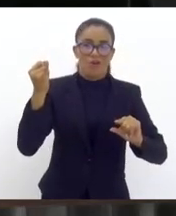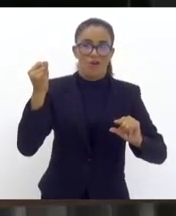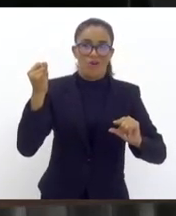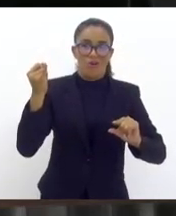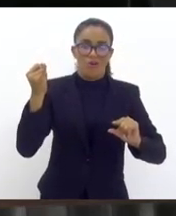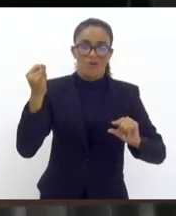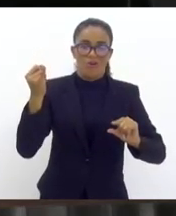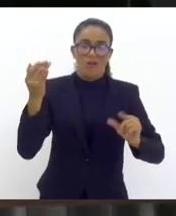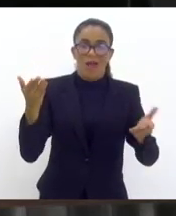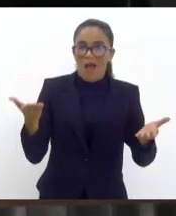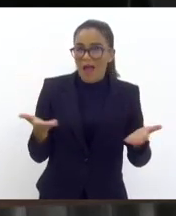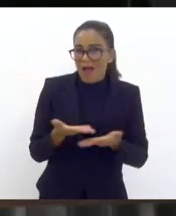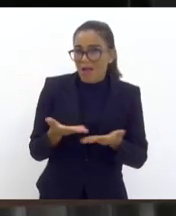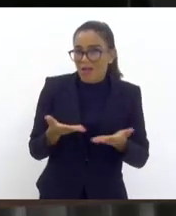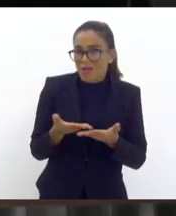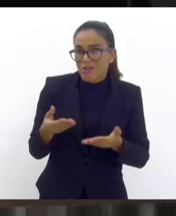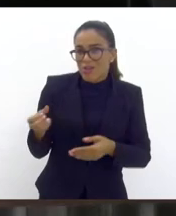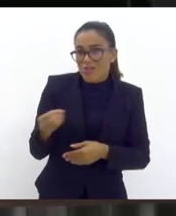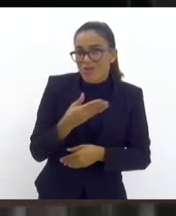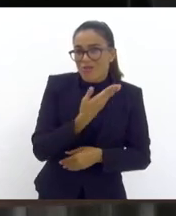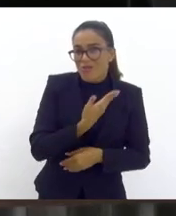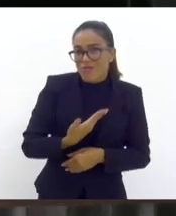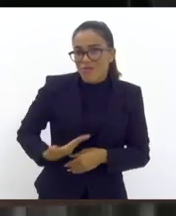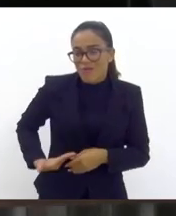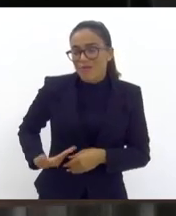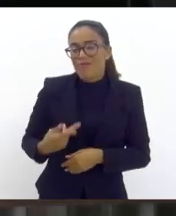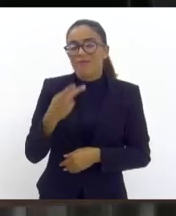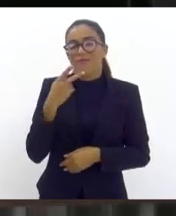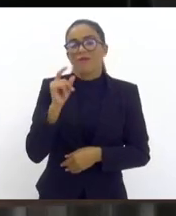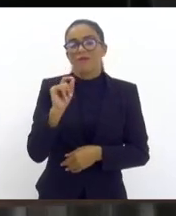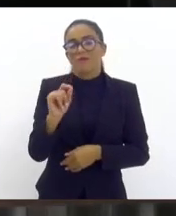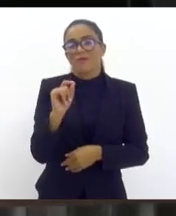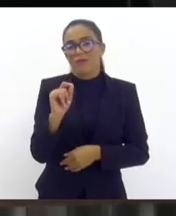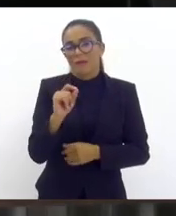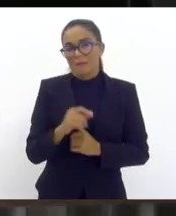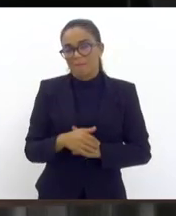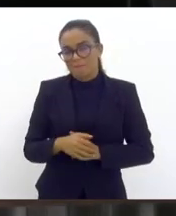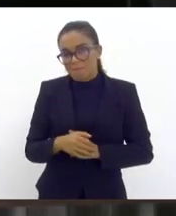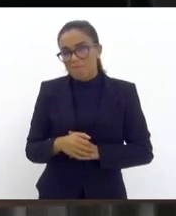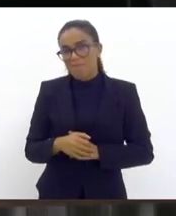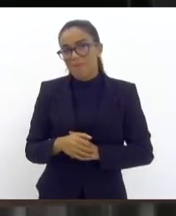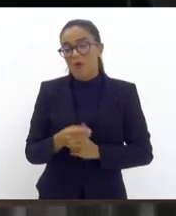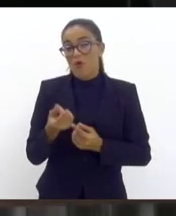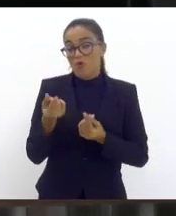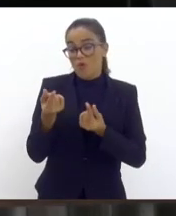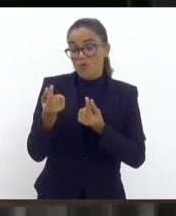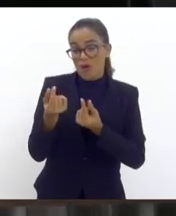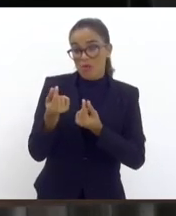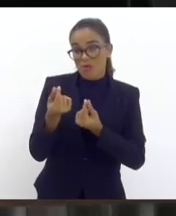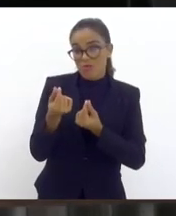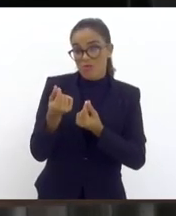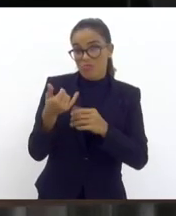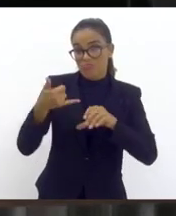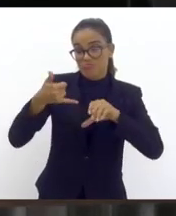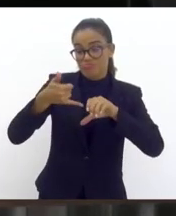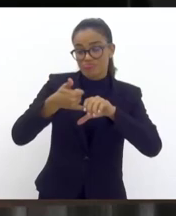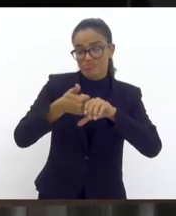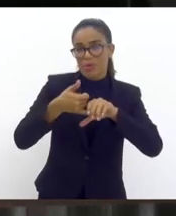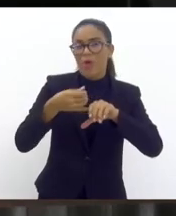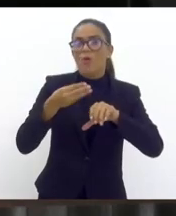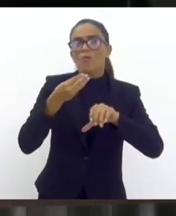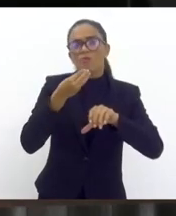o atual governo Alega que sem a medida os preços combustíveis poderiam subir mais